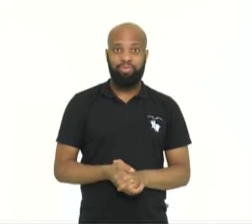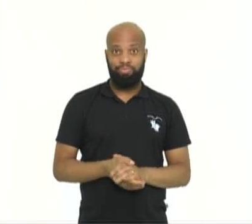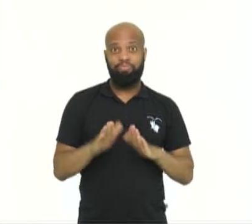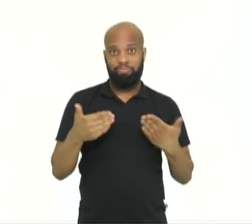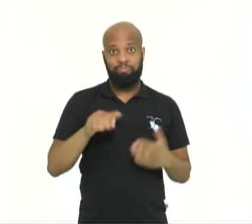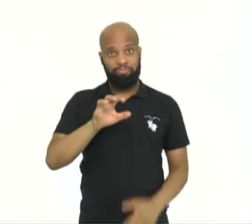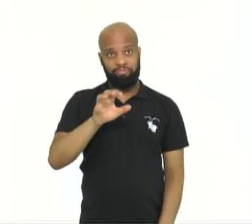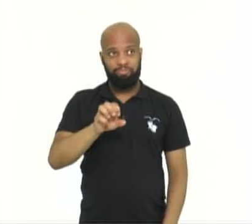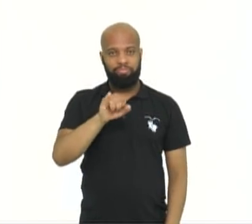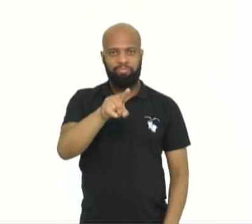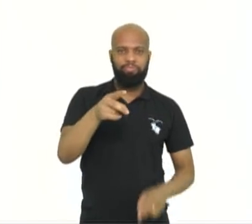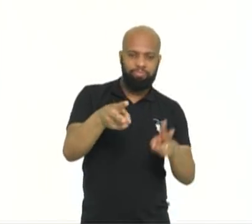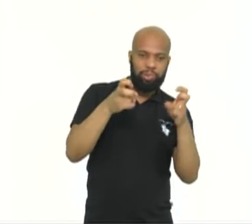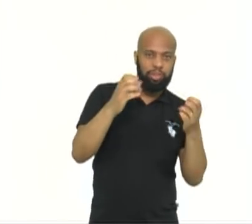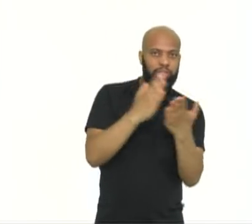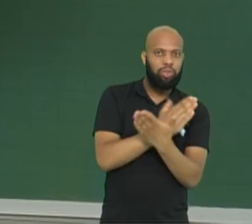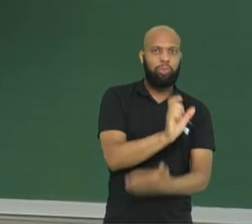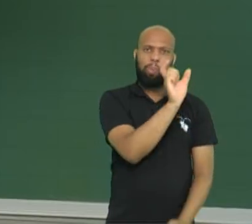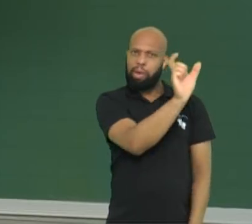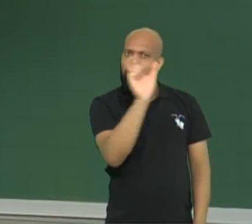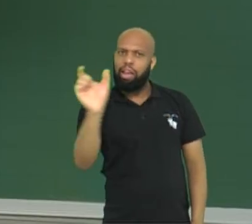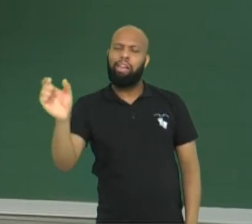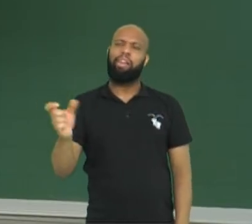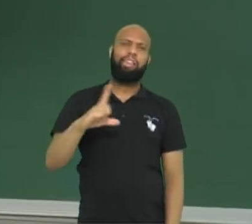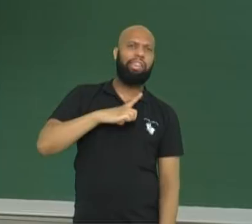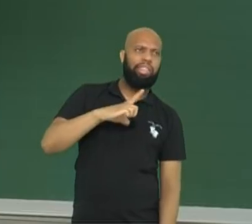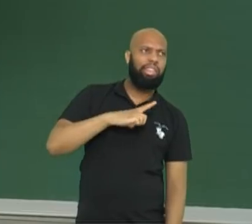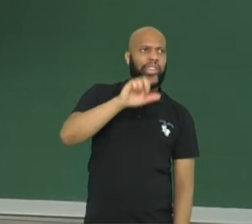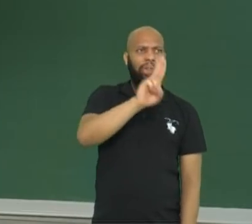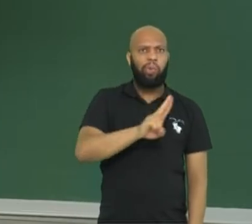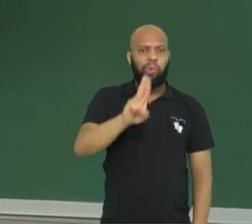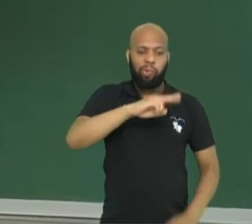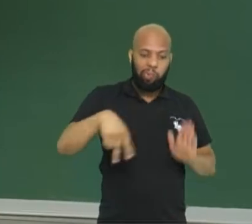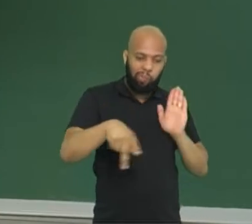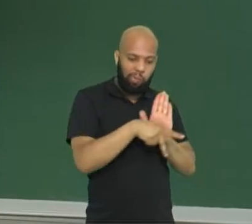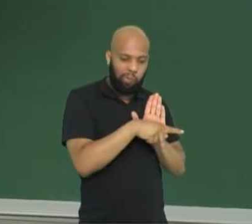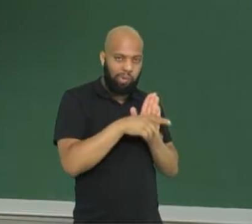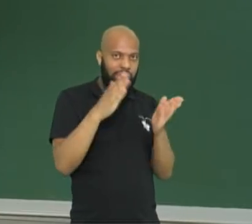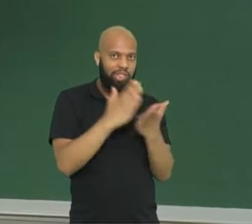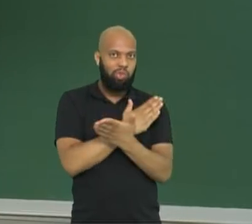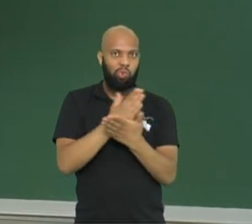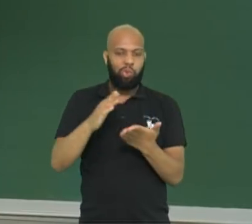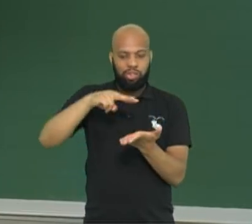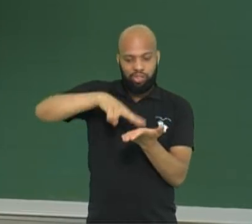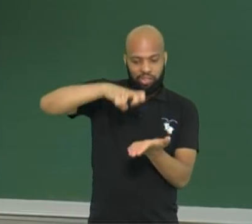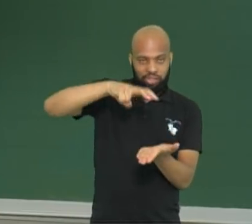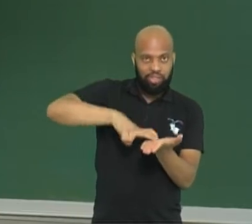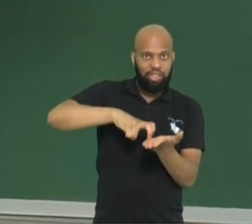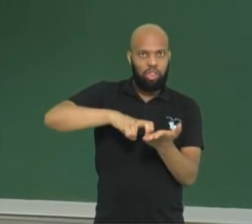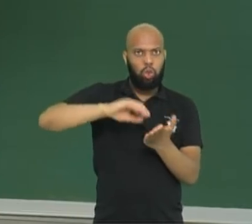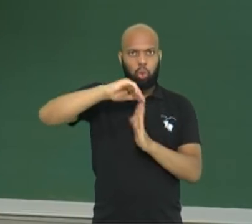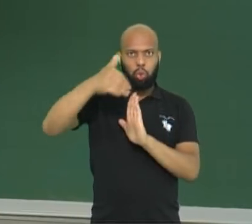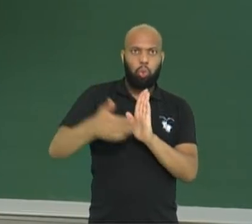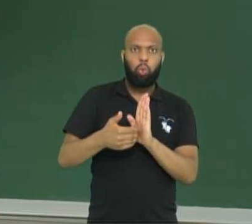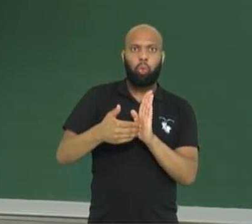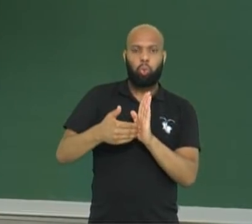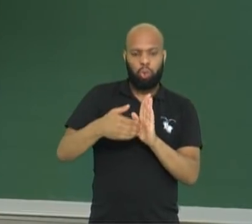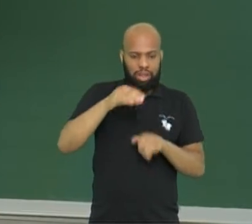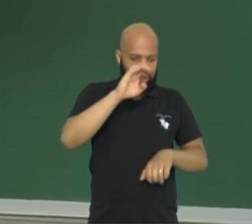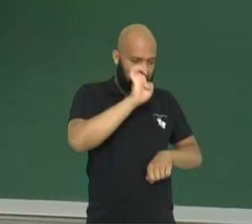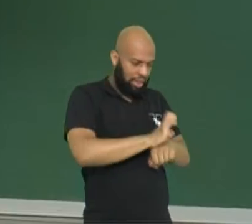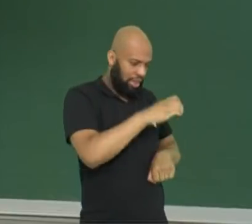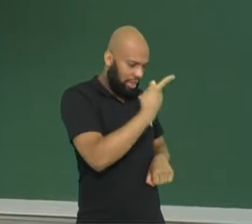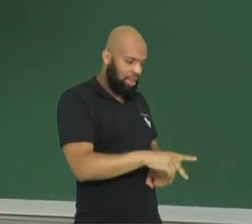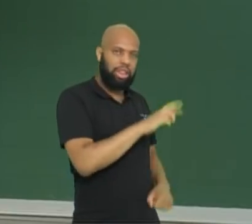pessoal? Então, se você percebeu, né, que haviam aquelas palavrinhas ali próprias, né, de um vocabulário que não é do nosso estado, então